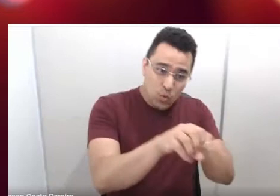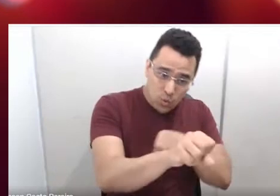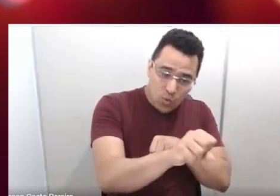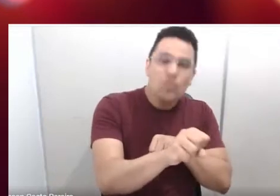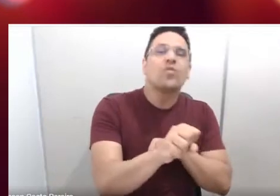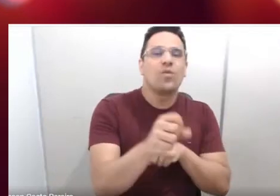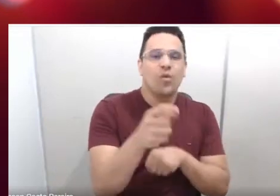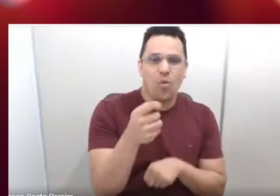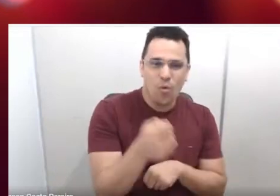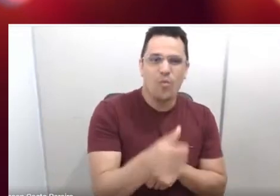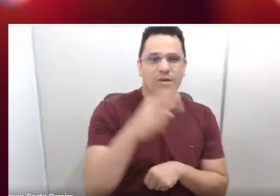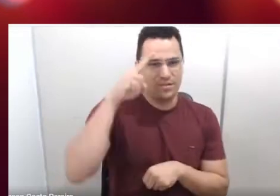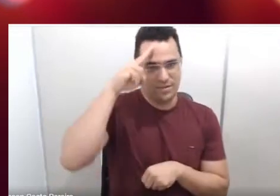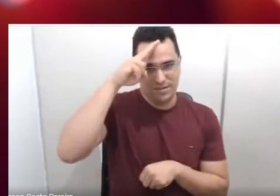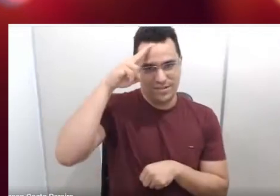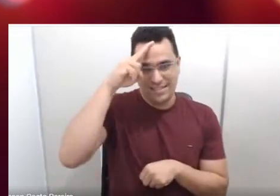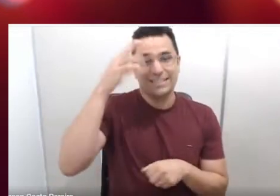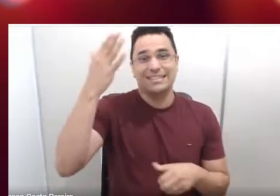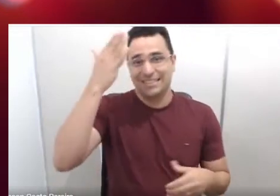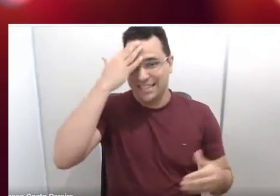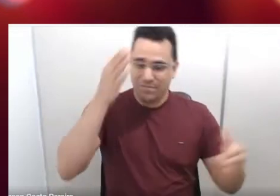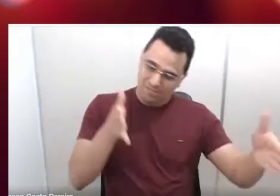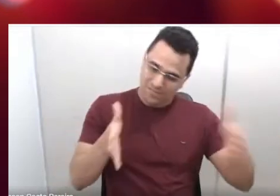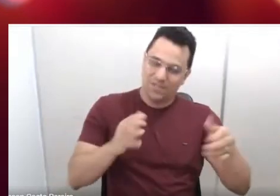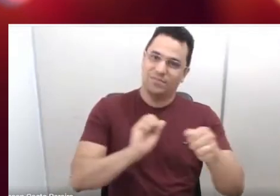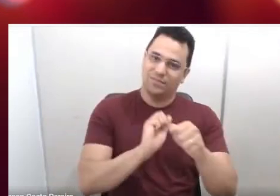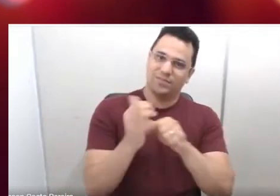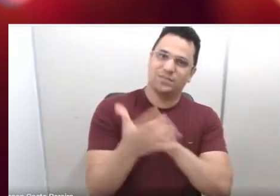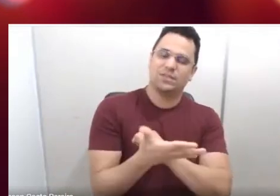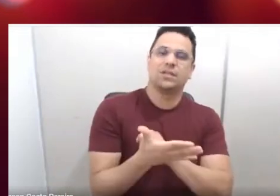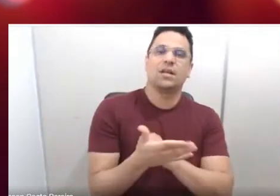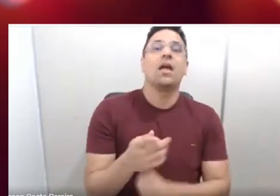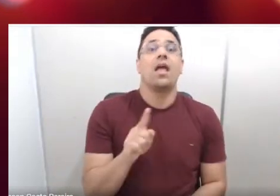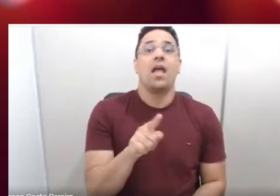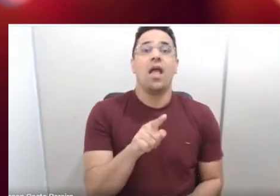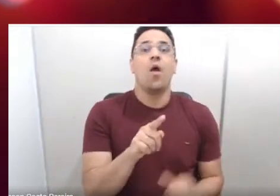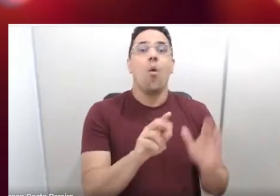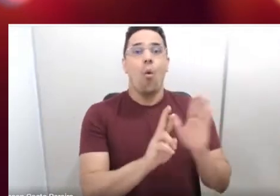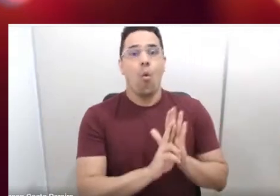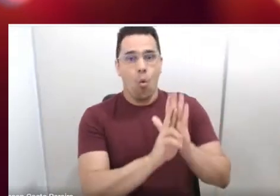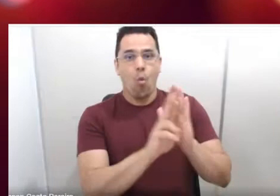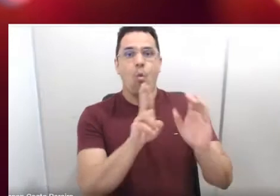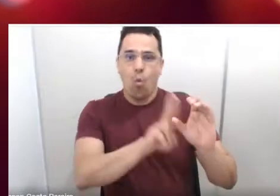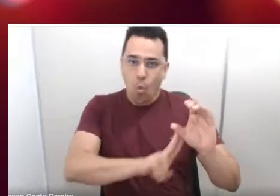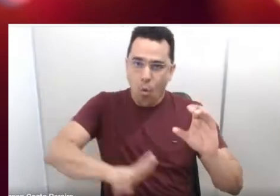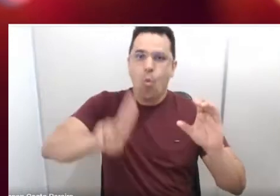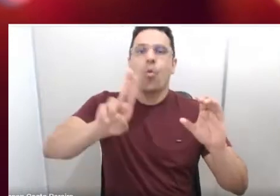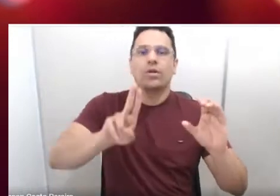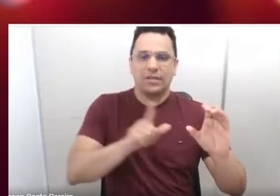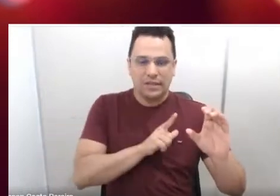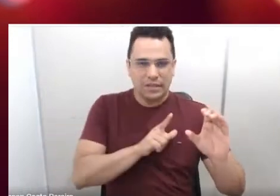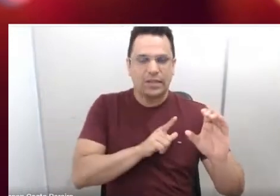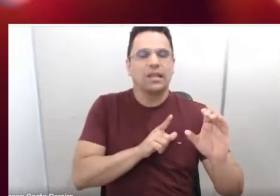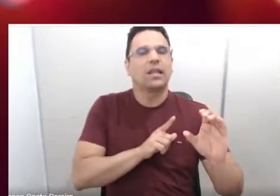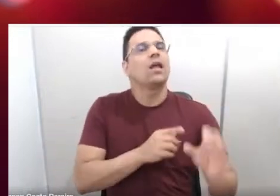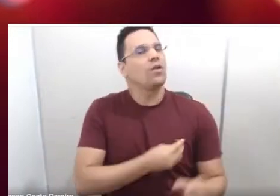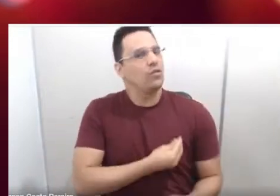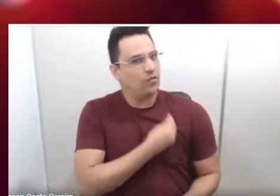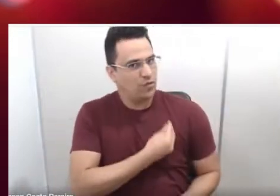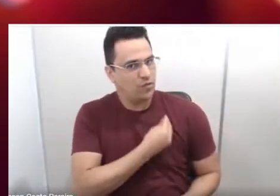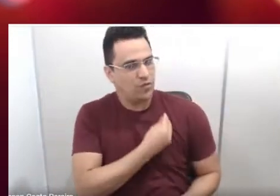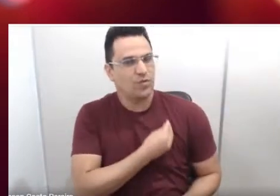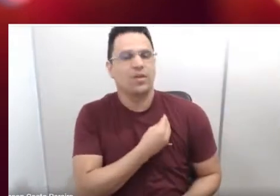foi a pandemia, e é isso, sou representante discente no Conselho Universitário, né, no Consune, também fui parte